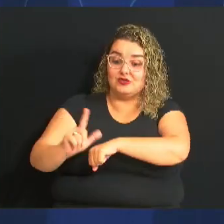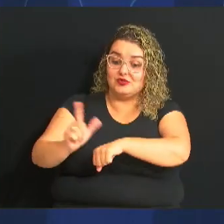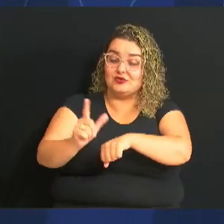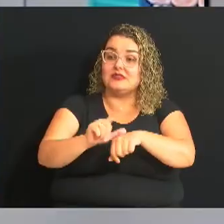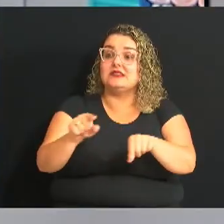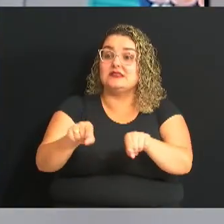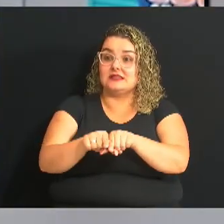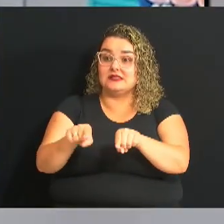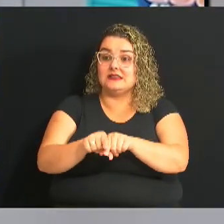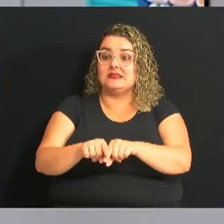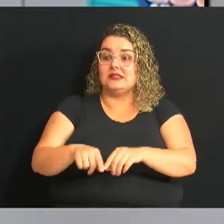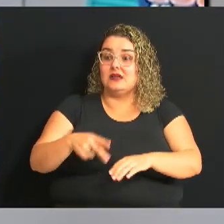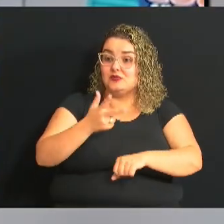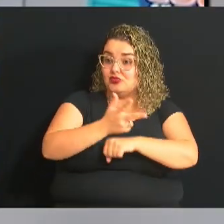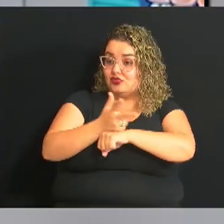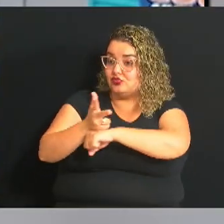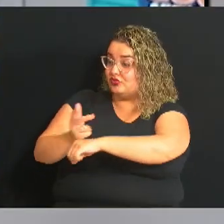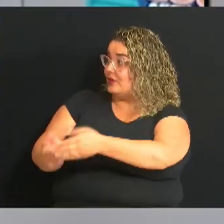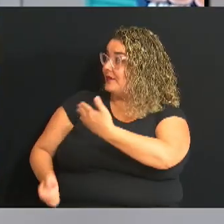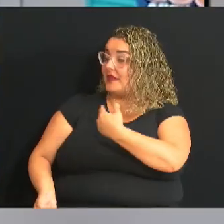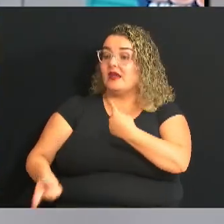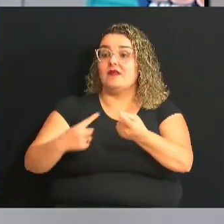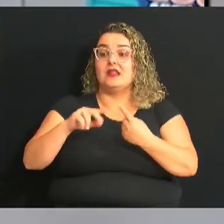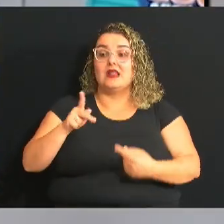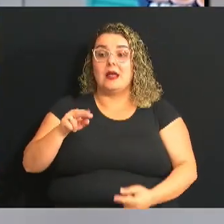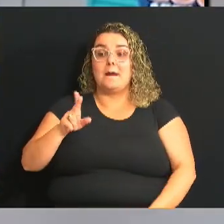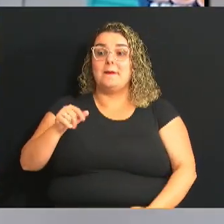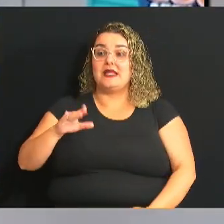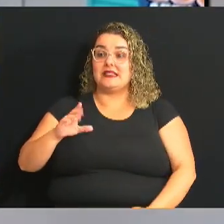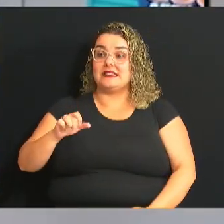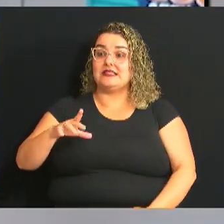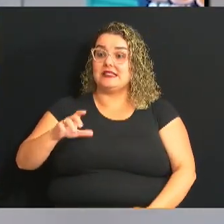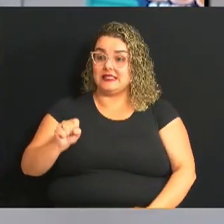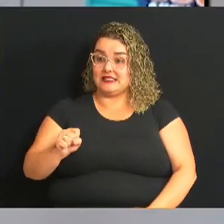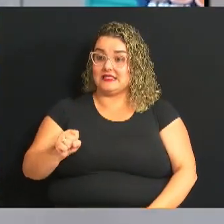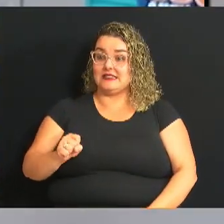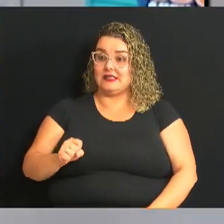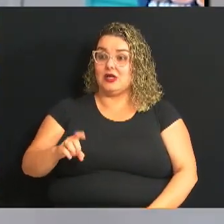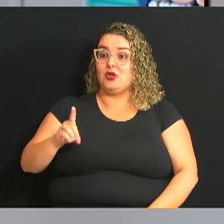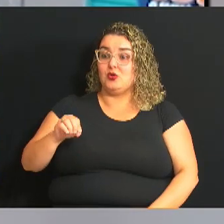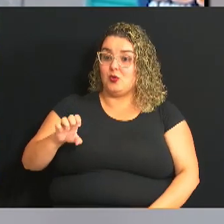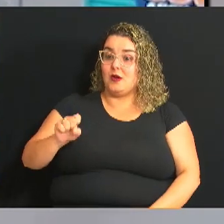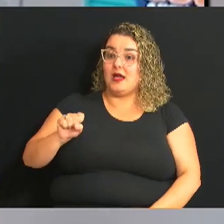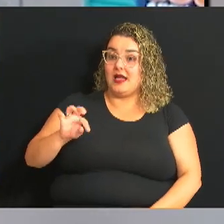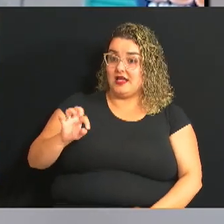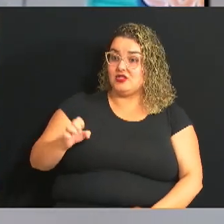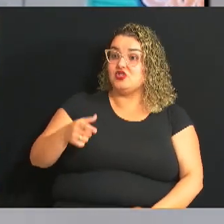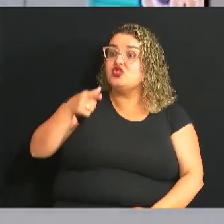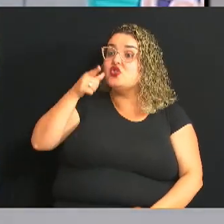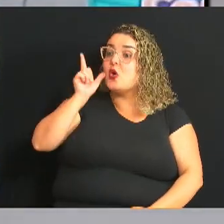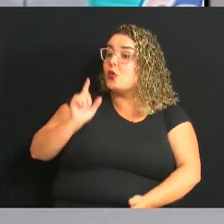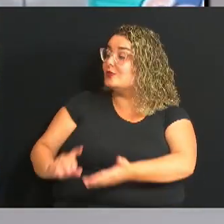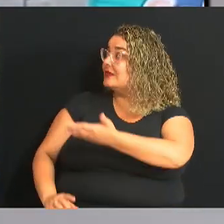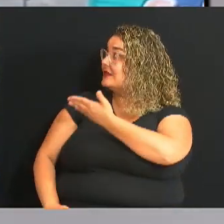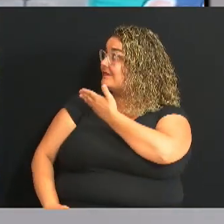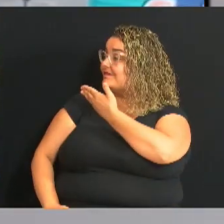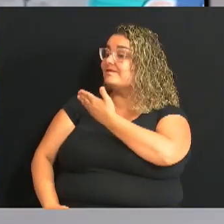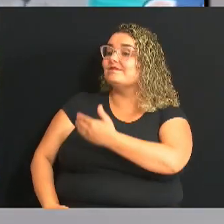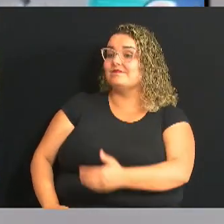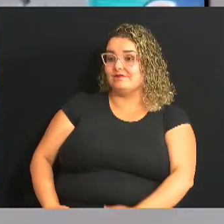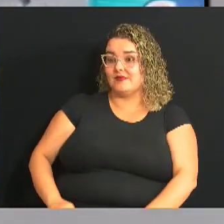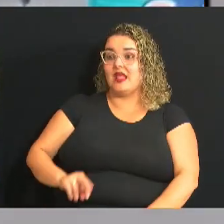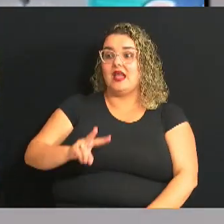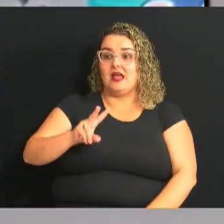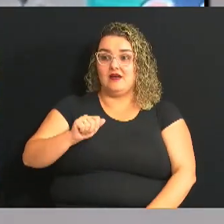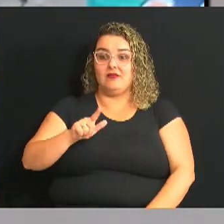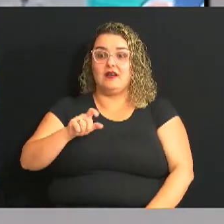temos imagens da Avenida Princesa do Oeste do dia de ontem ainda. Então, olha só, a Valentina Lourenço enviou